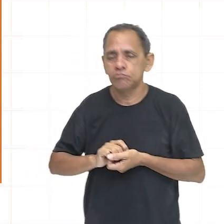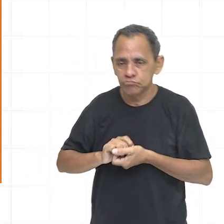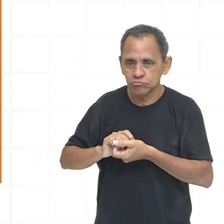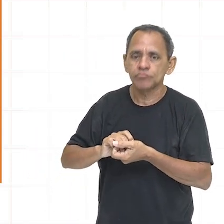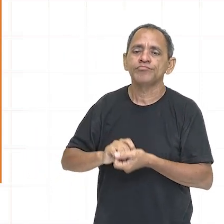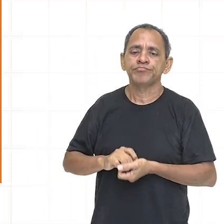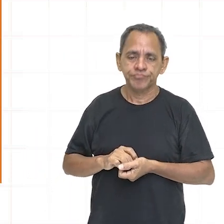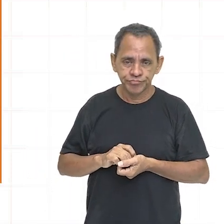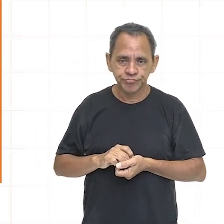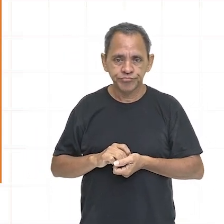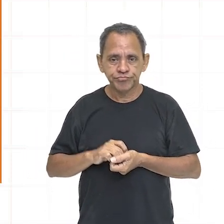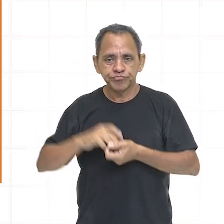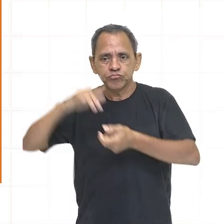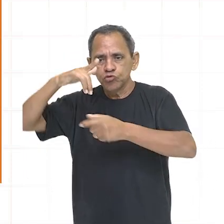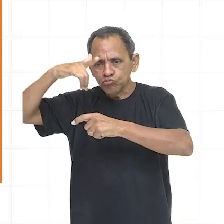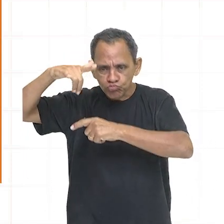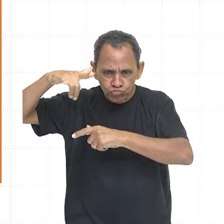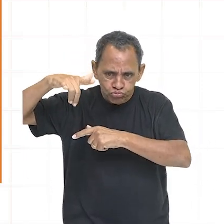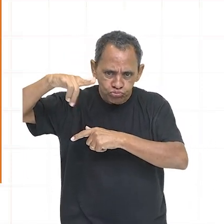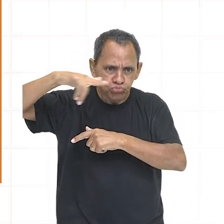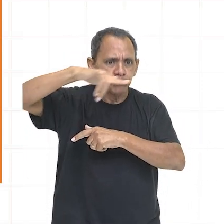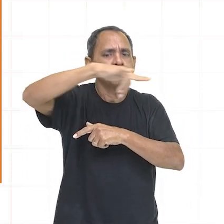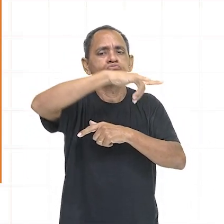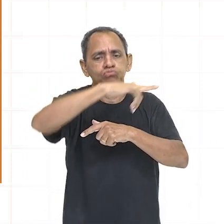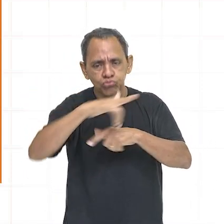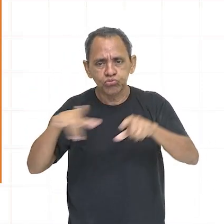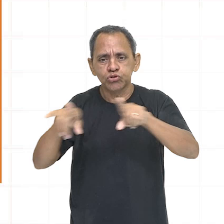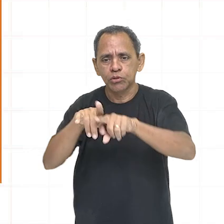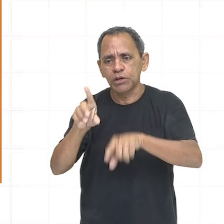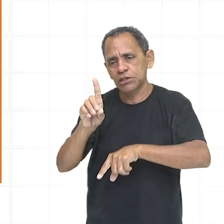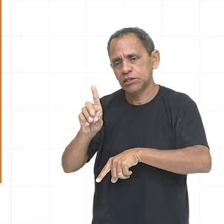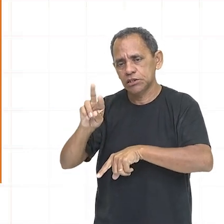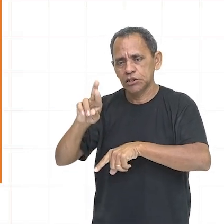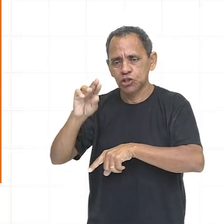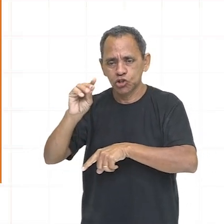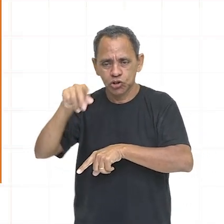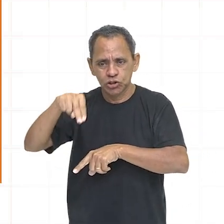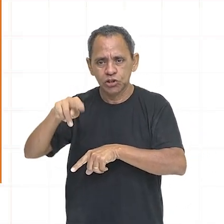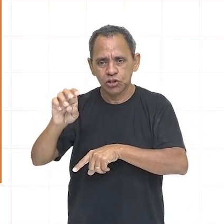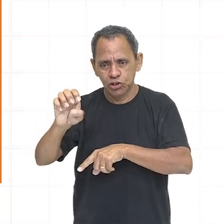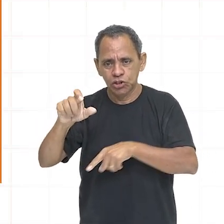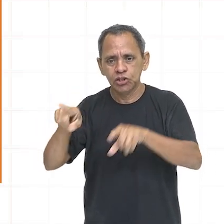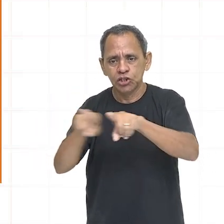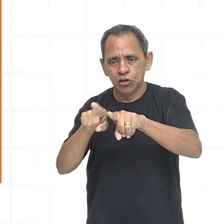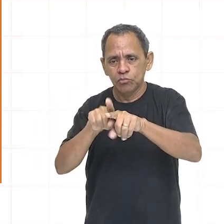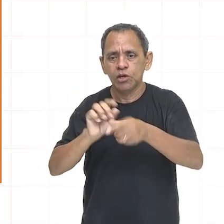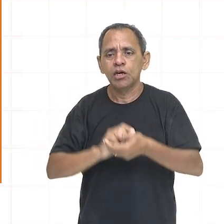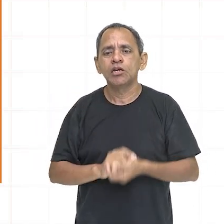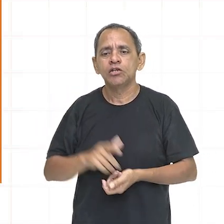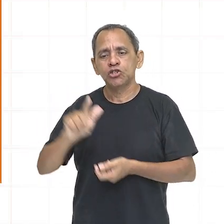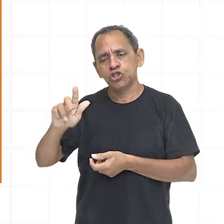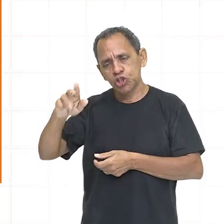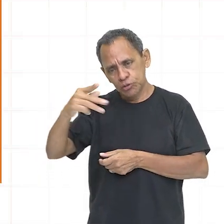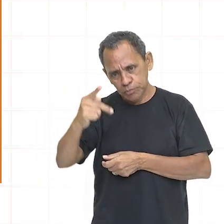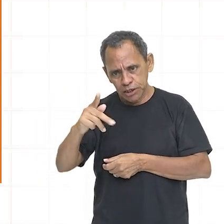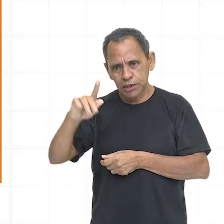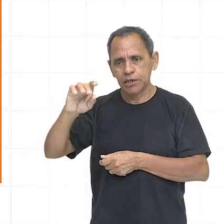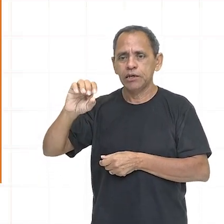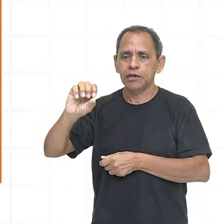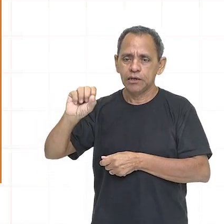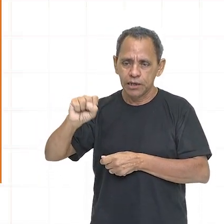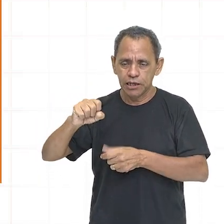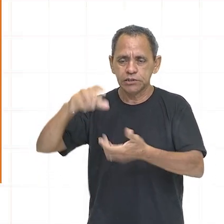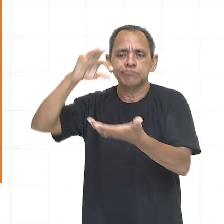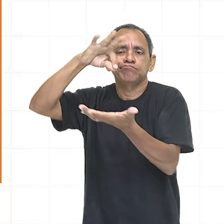de drones e também sensores remotos para monitorar e gerenciar determinados cultivos naquela